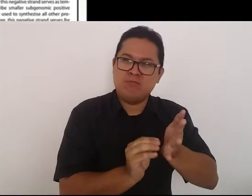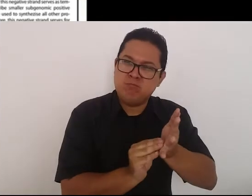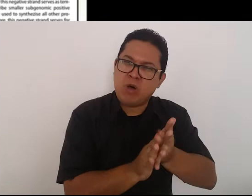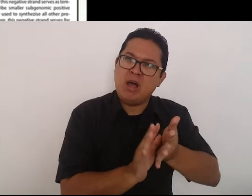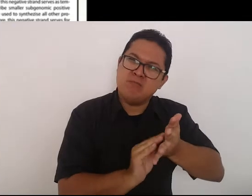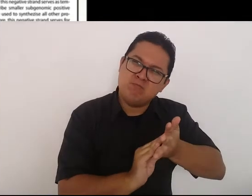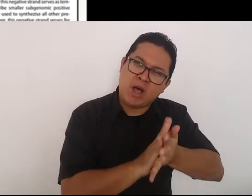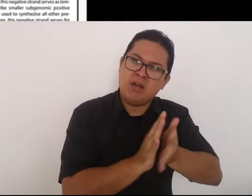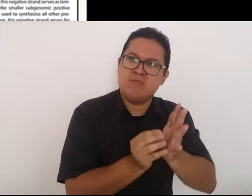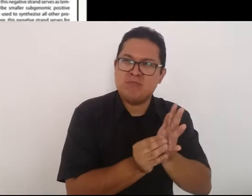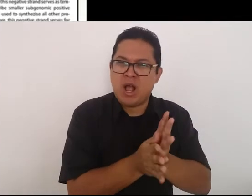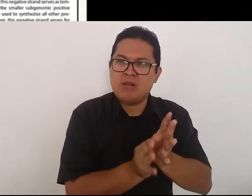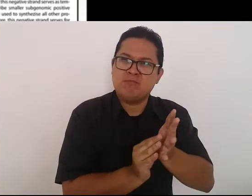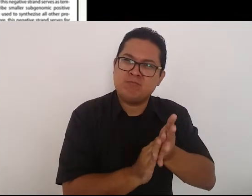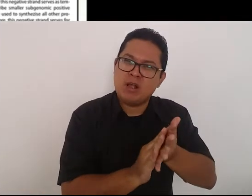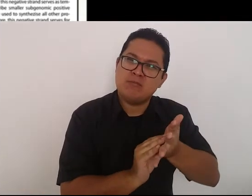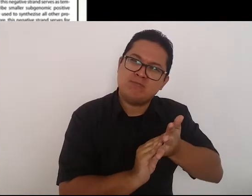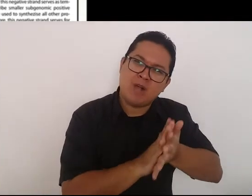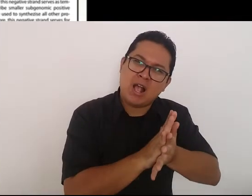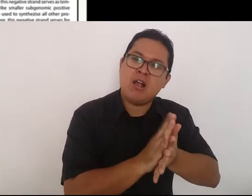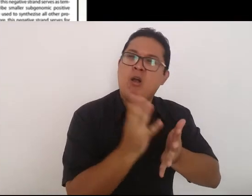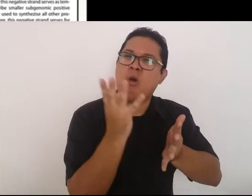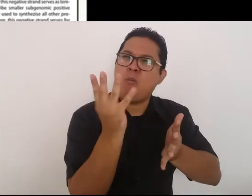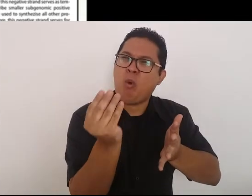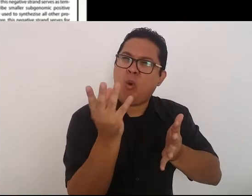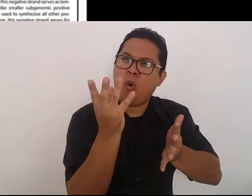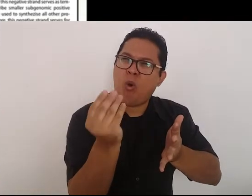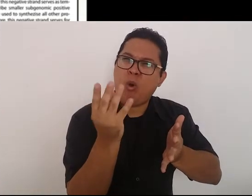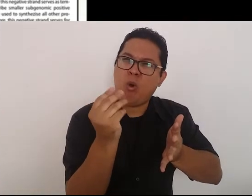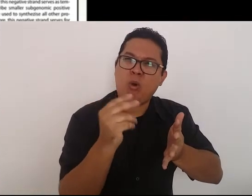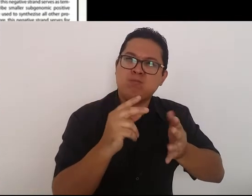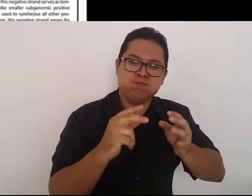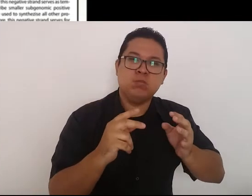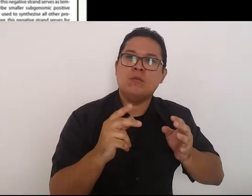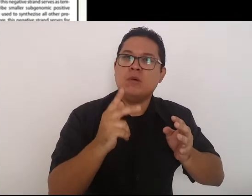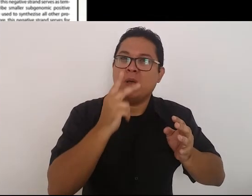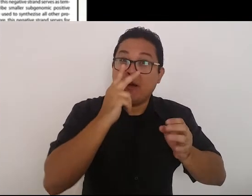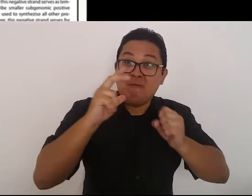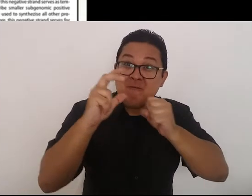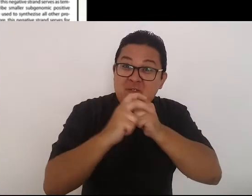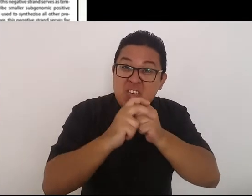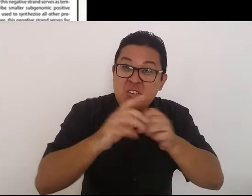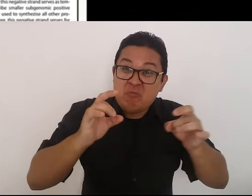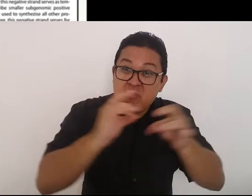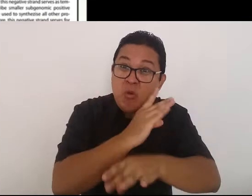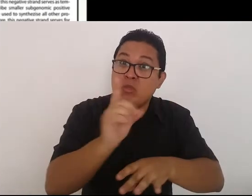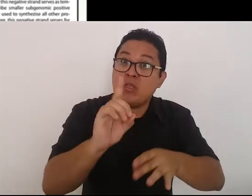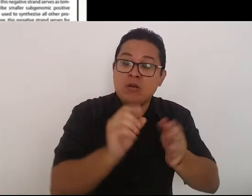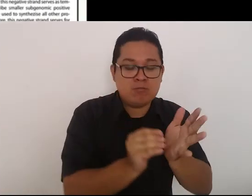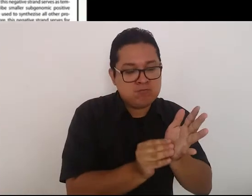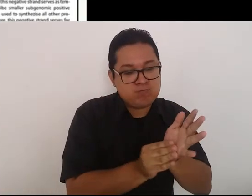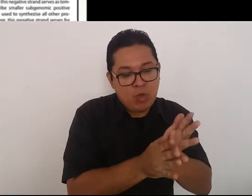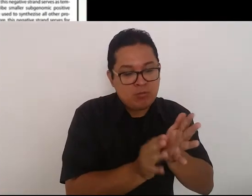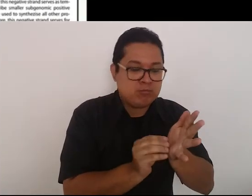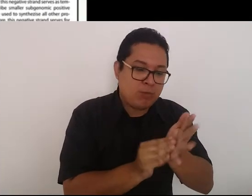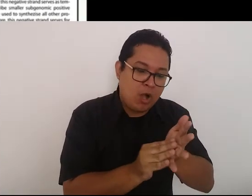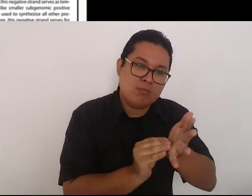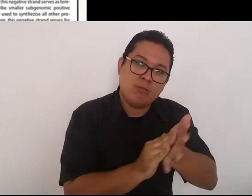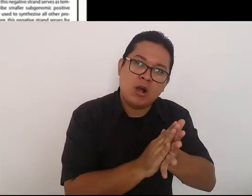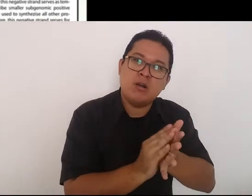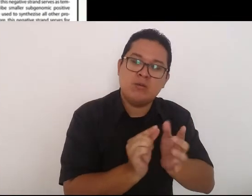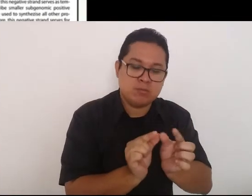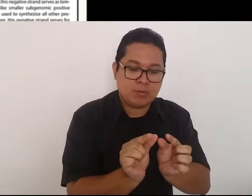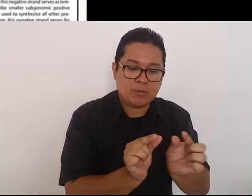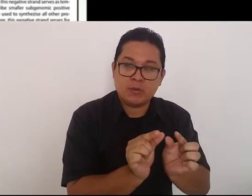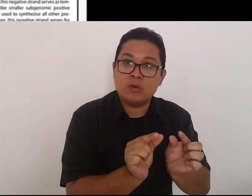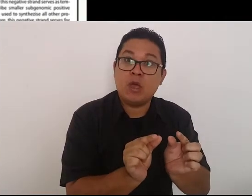monte de cópias, fazendo um monte de pedacinhos de vírus. Aí junta tudo.